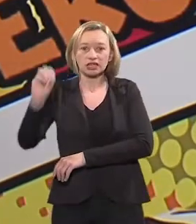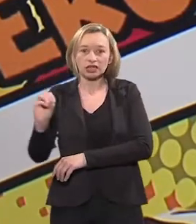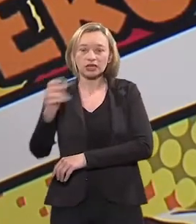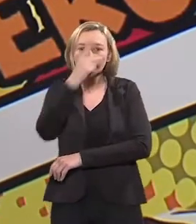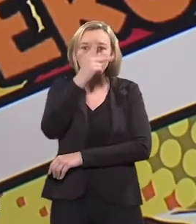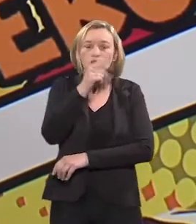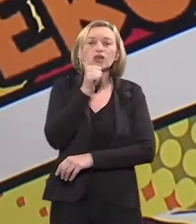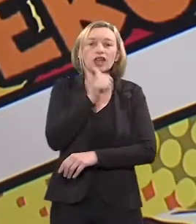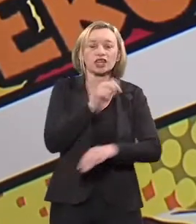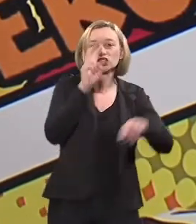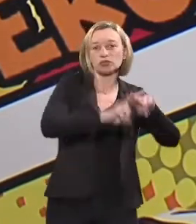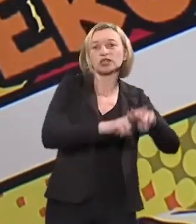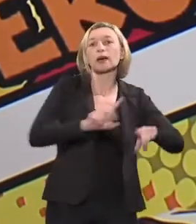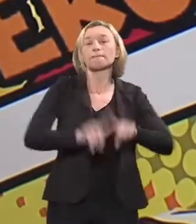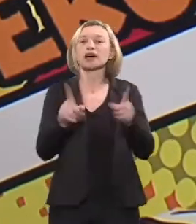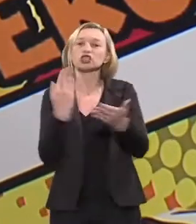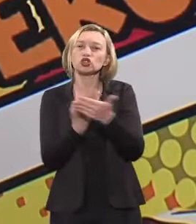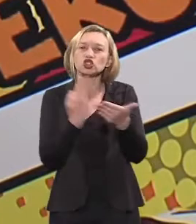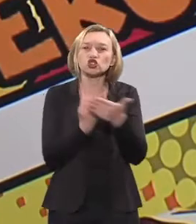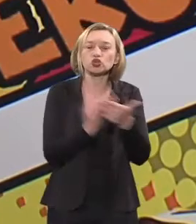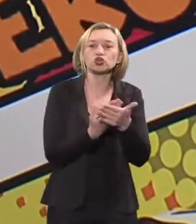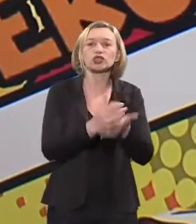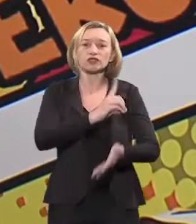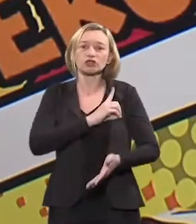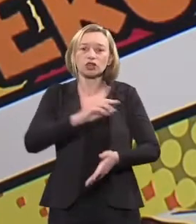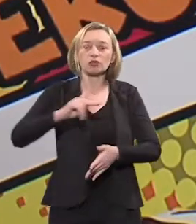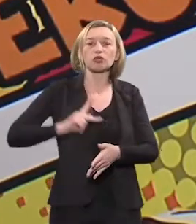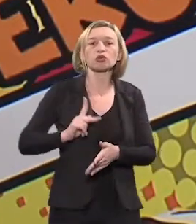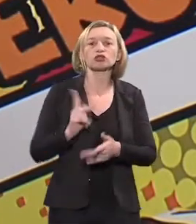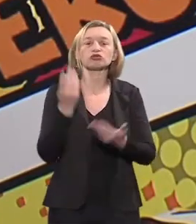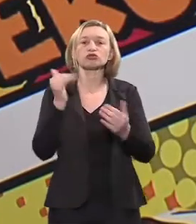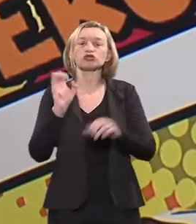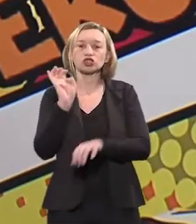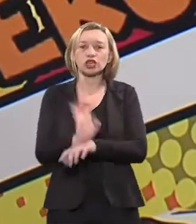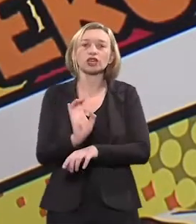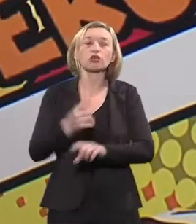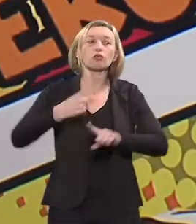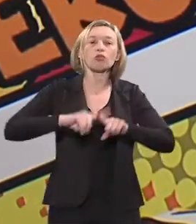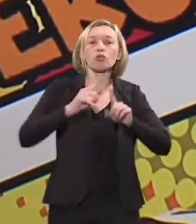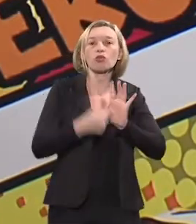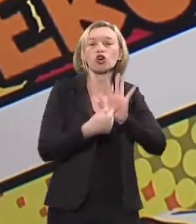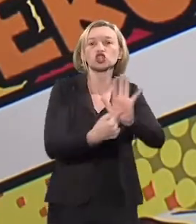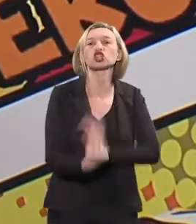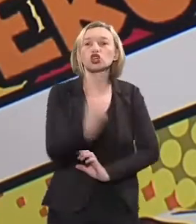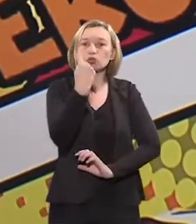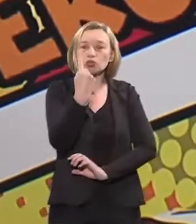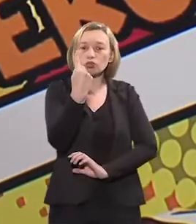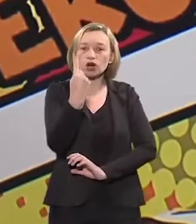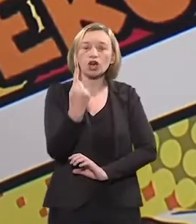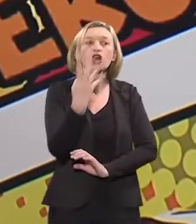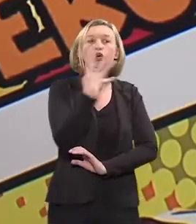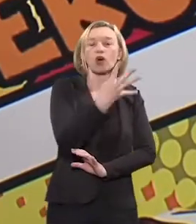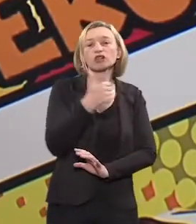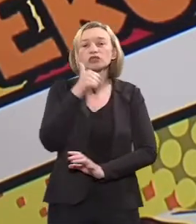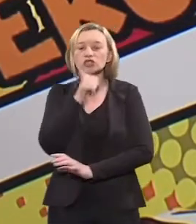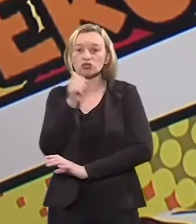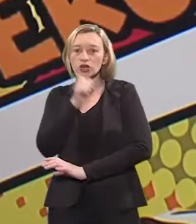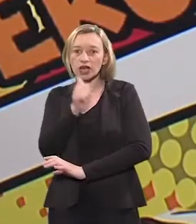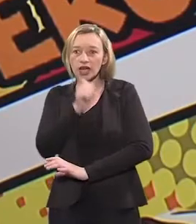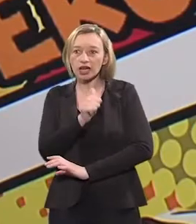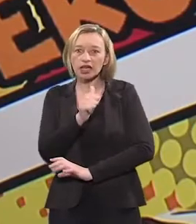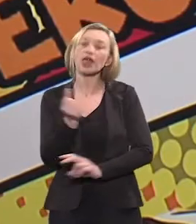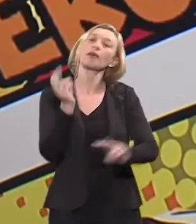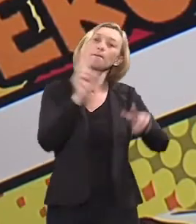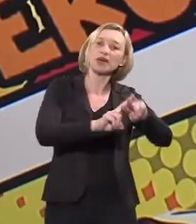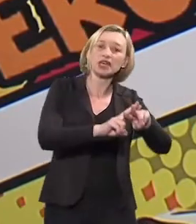2.260 encarceradas. Mas um estudo da Defensoria Pública do Estado afirma que 1 em cada 4 dessas